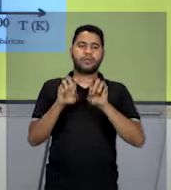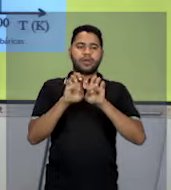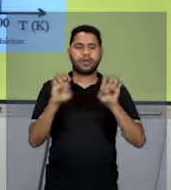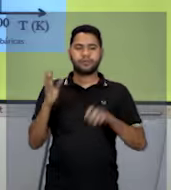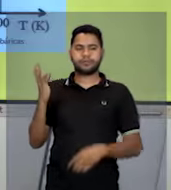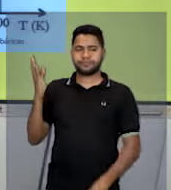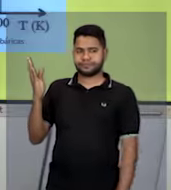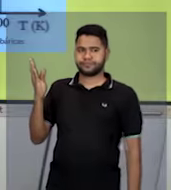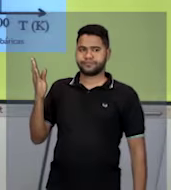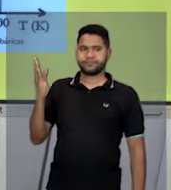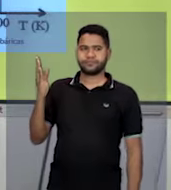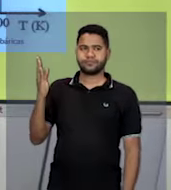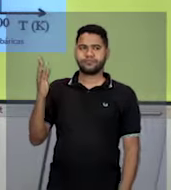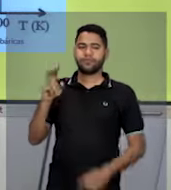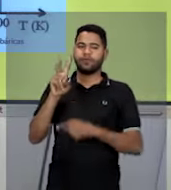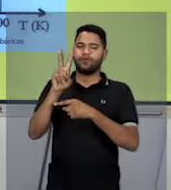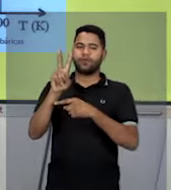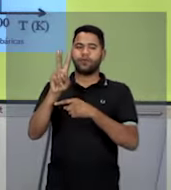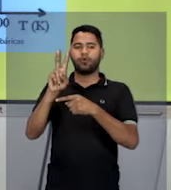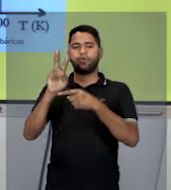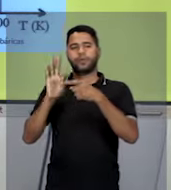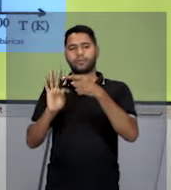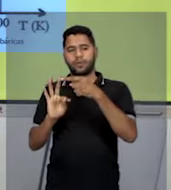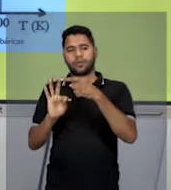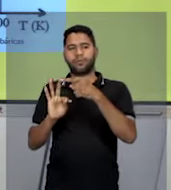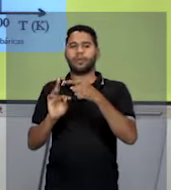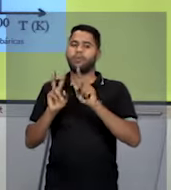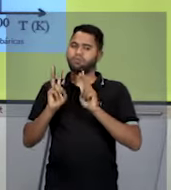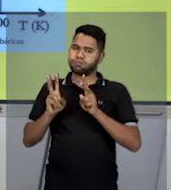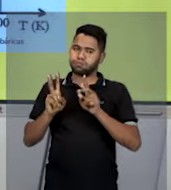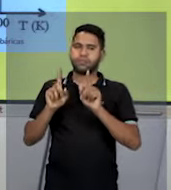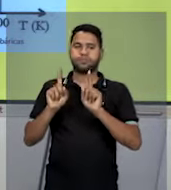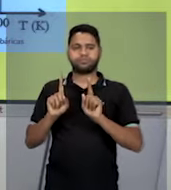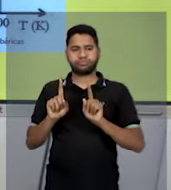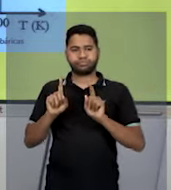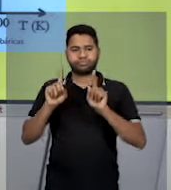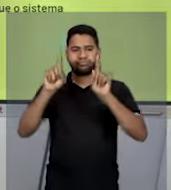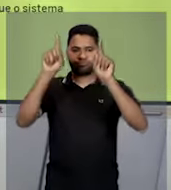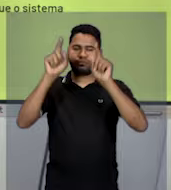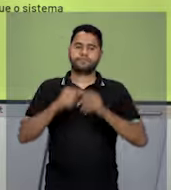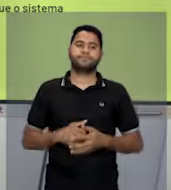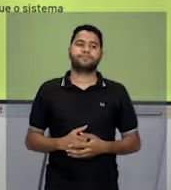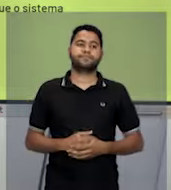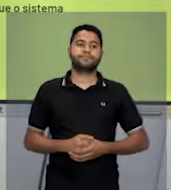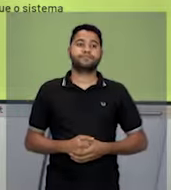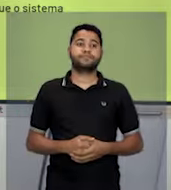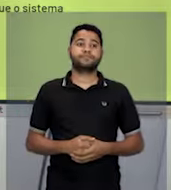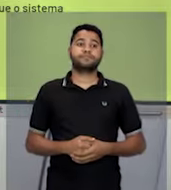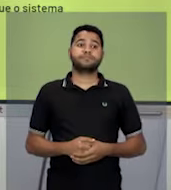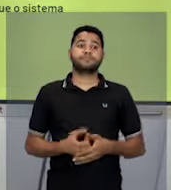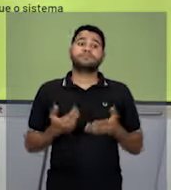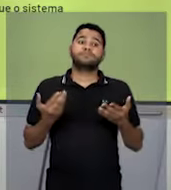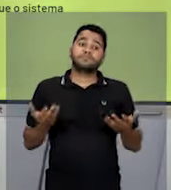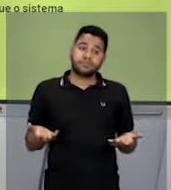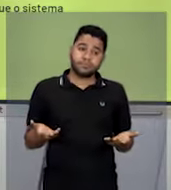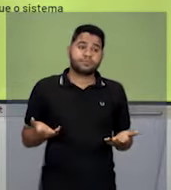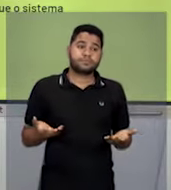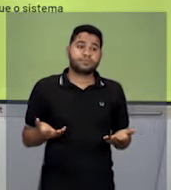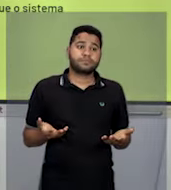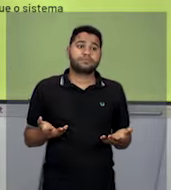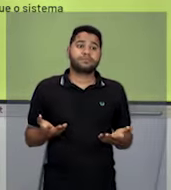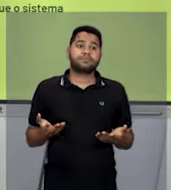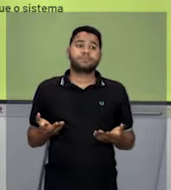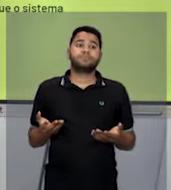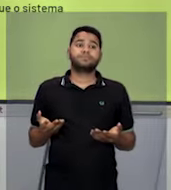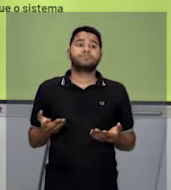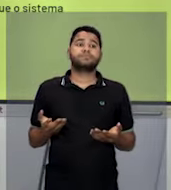volume por temperatura será uma constante nesse caso, certo? Bom, pessoal, aqui